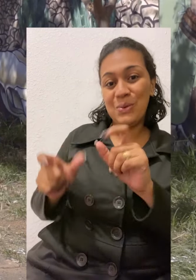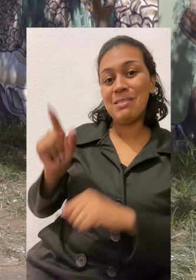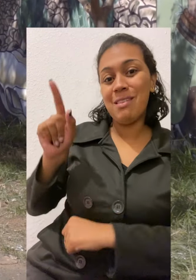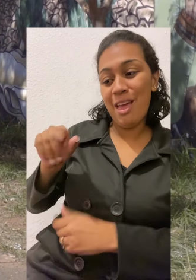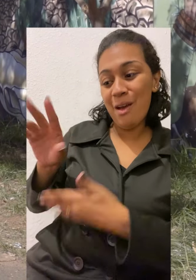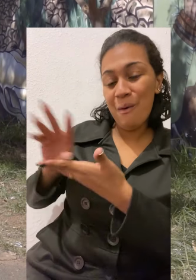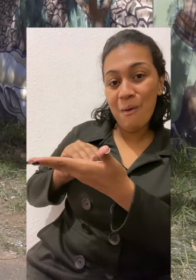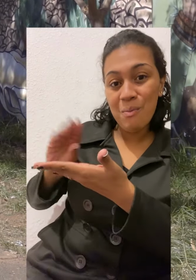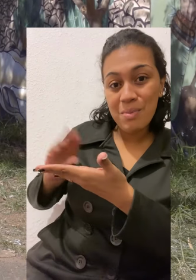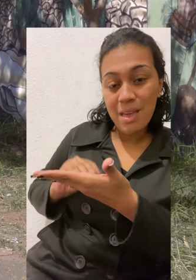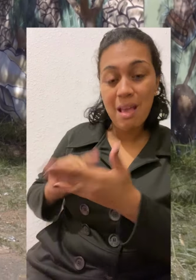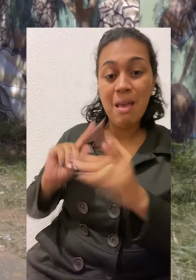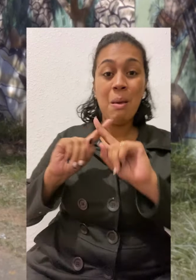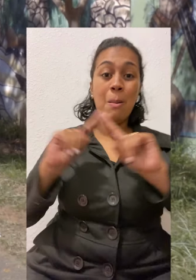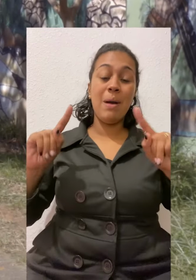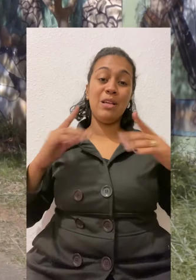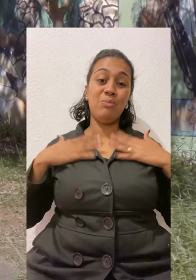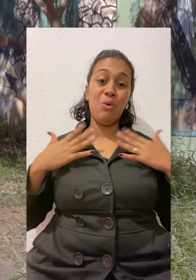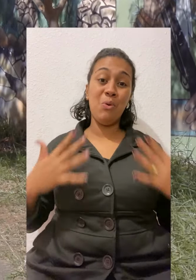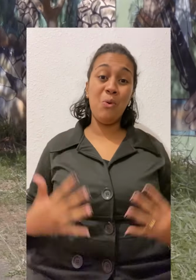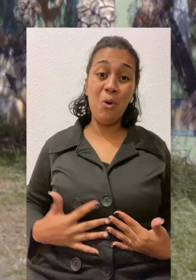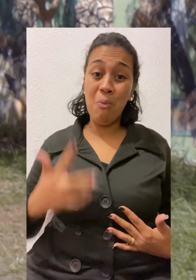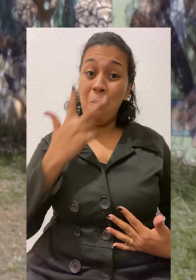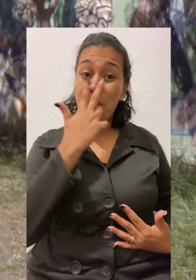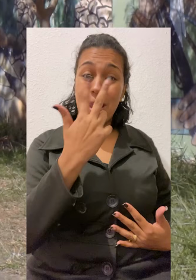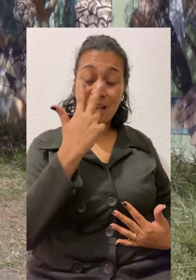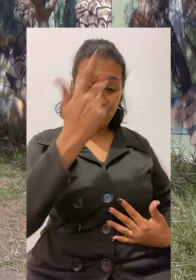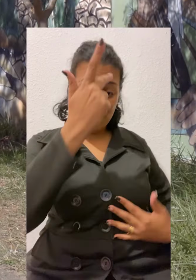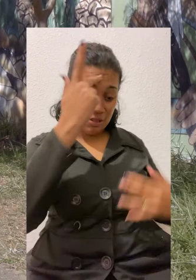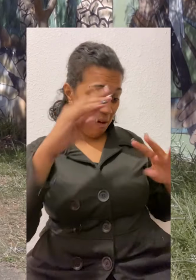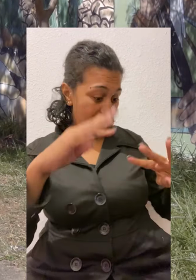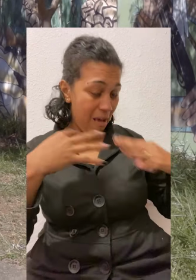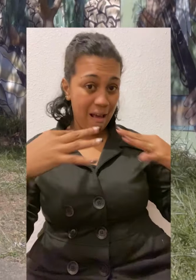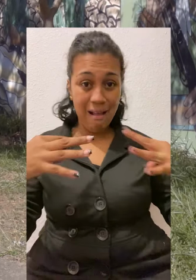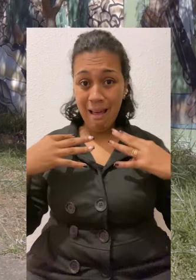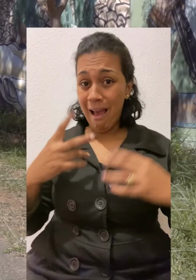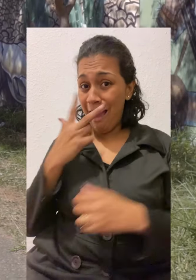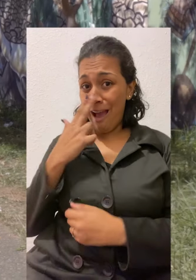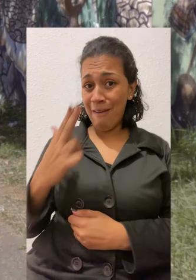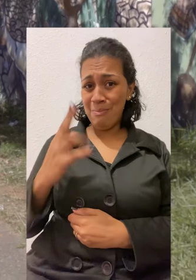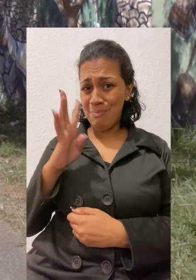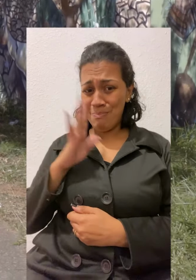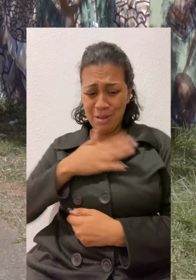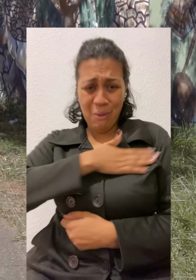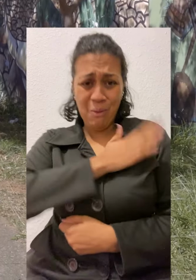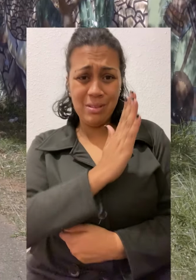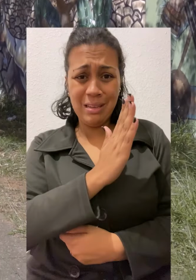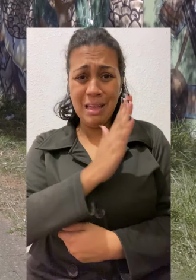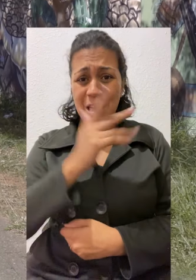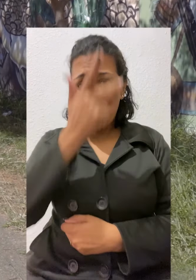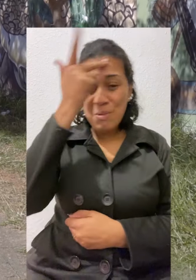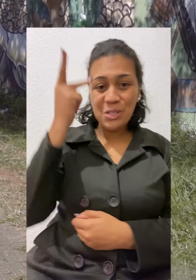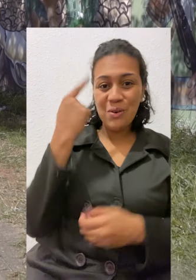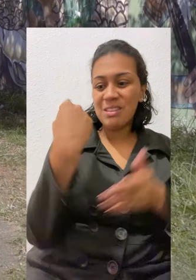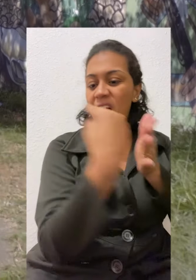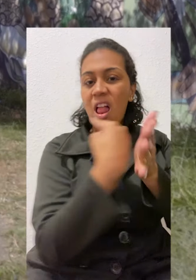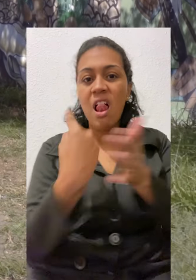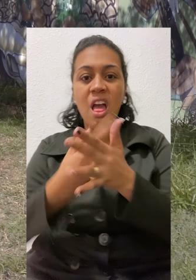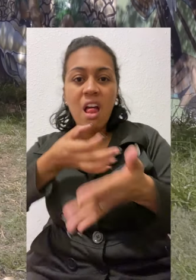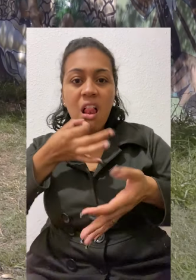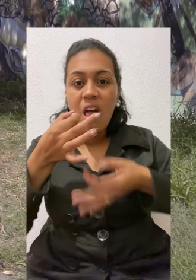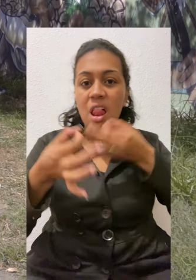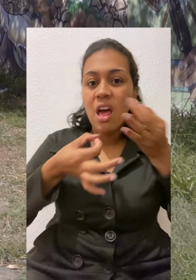quanto a demanda. Mas meu corpo restaurante parece público. E na caixinha de sugestões que eu não